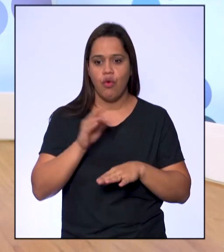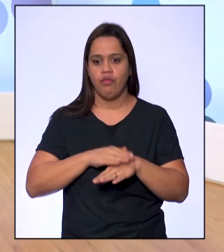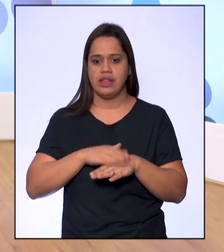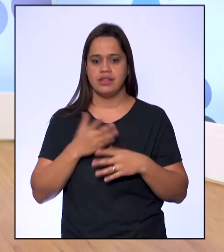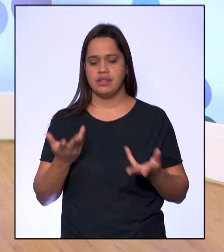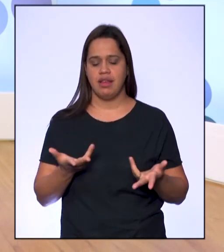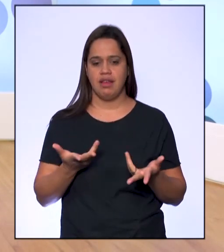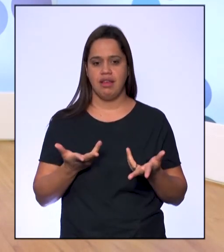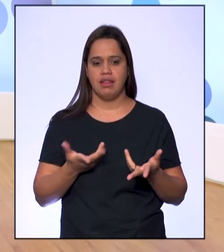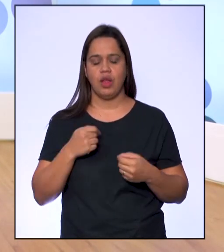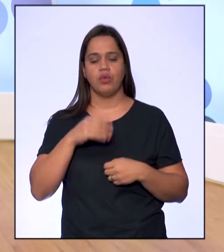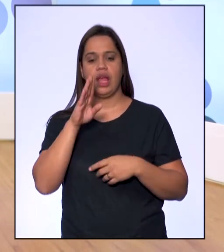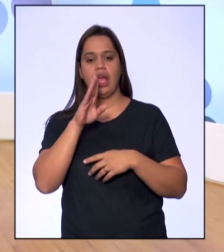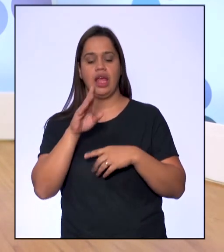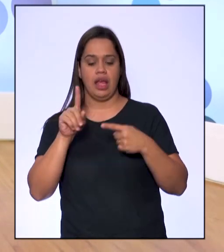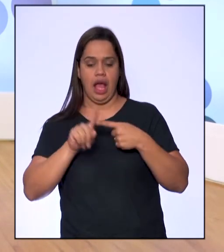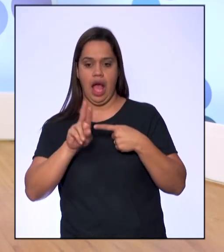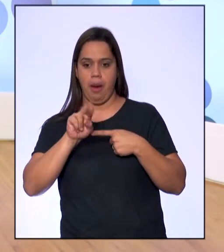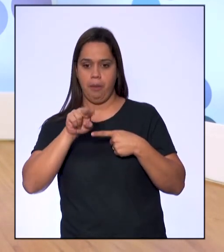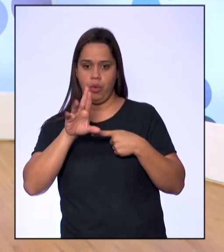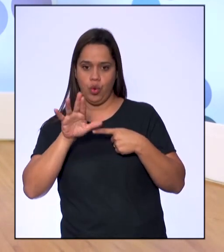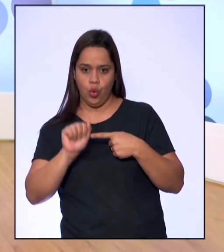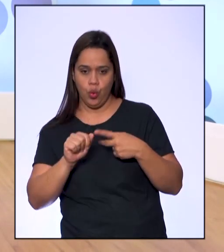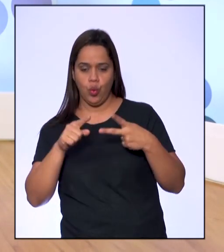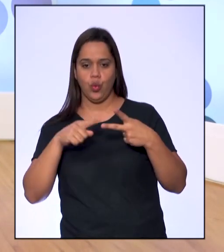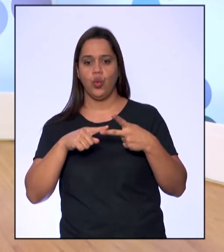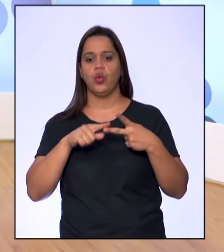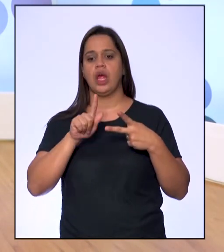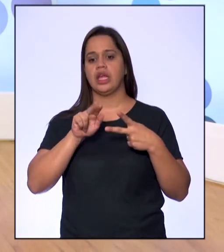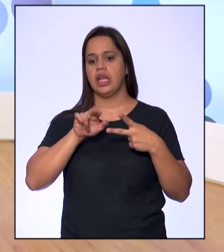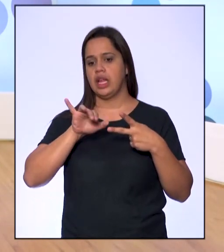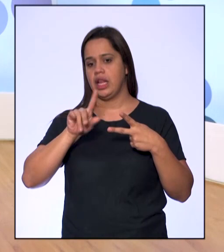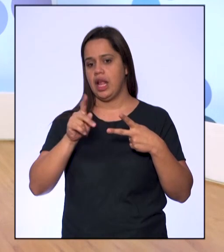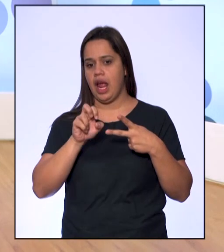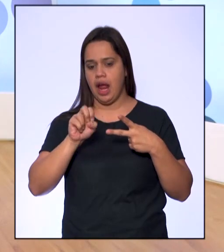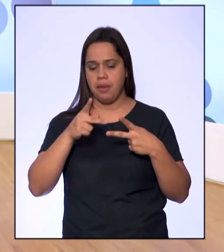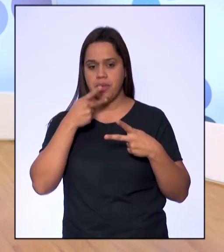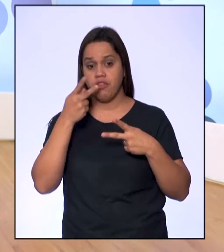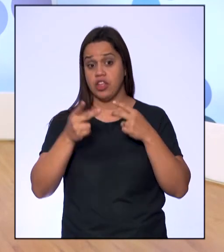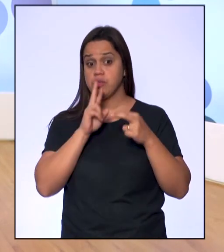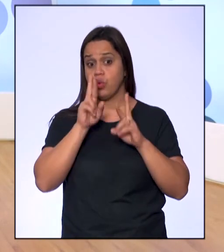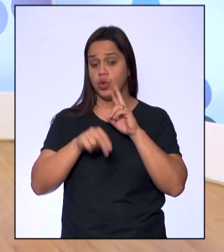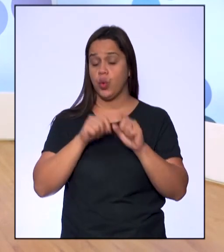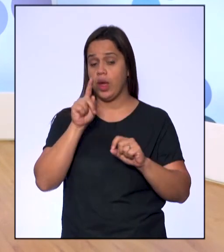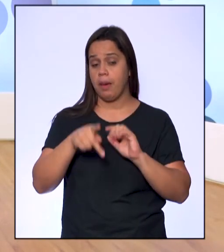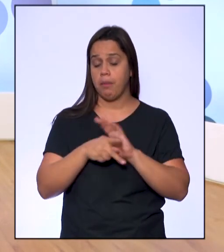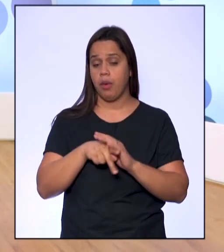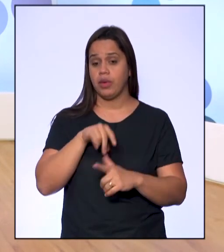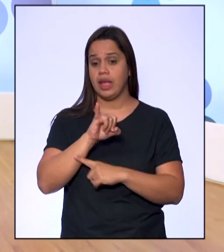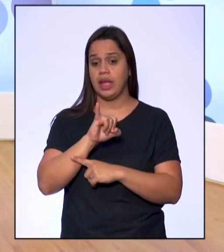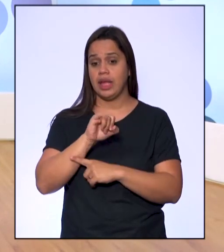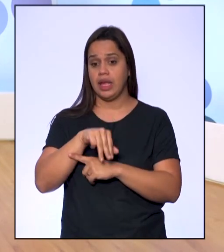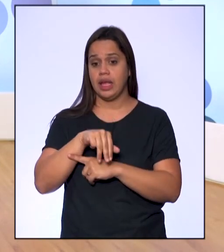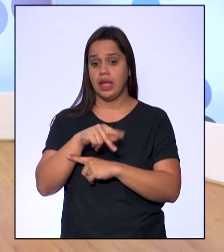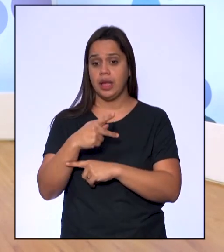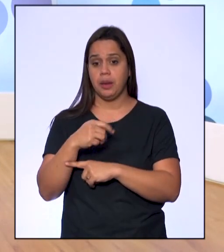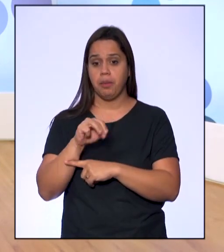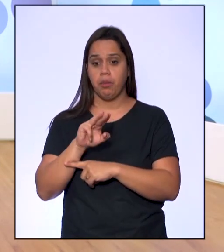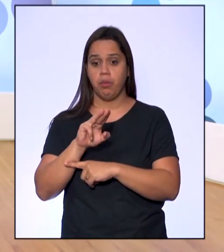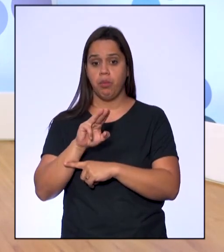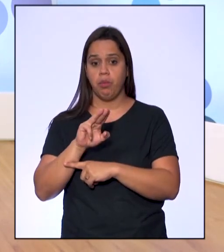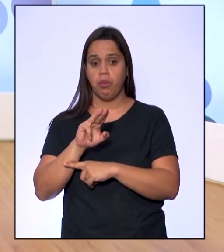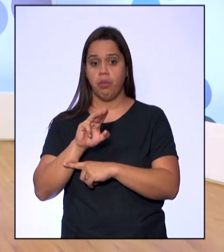a Bruna. Bruna disseram que é por impulso. Isso. Nós temos também liberdade de